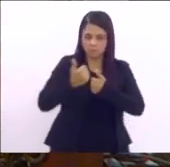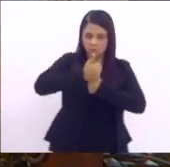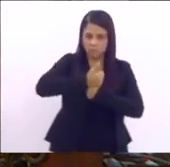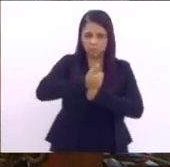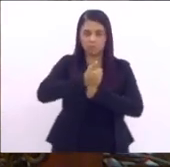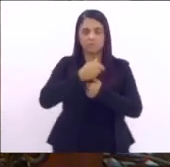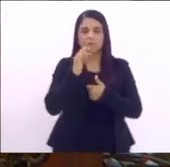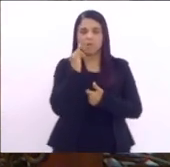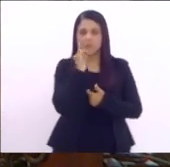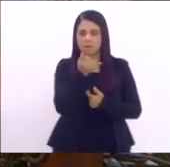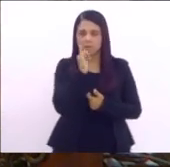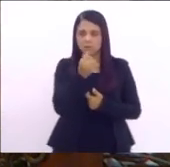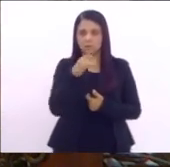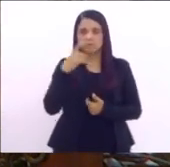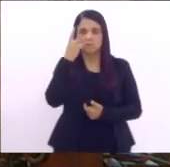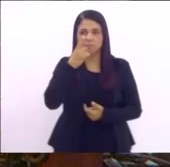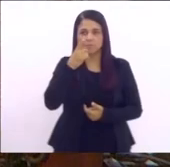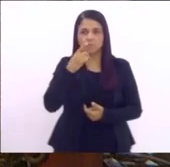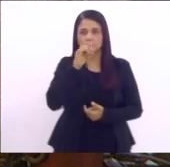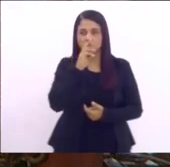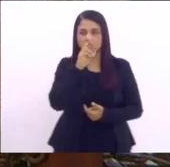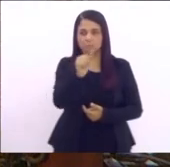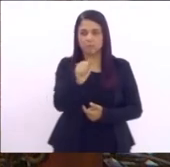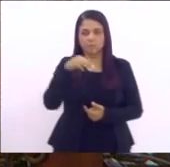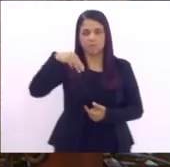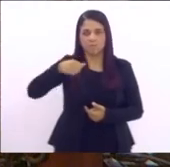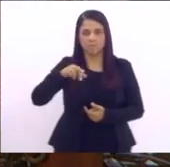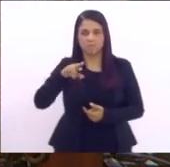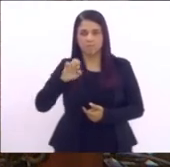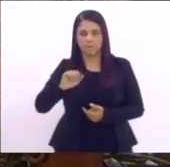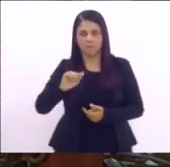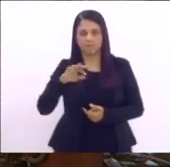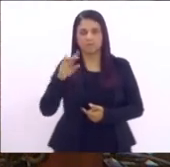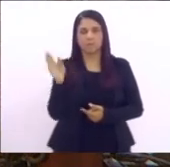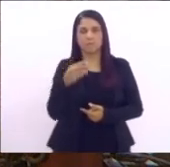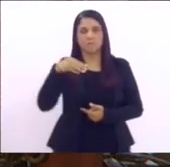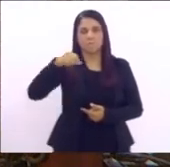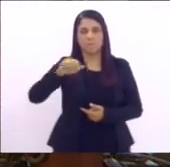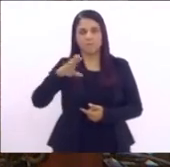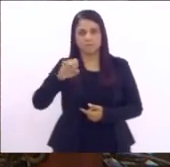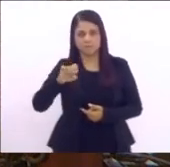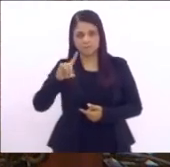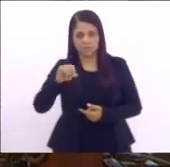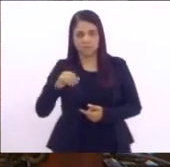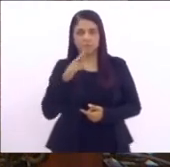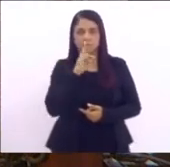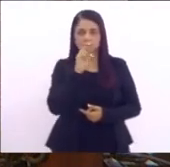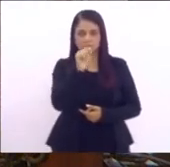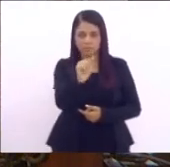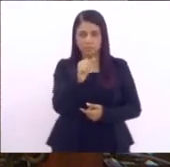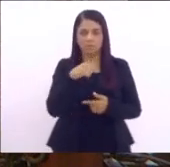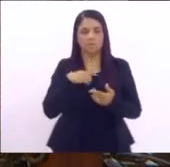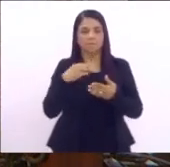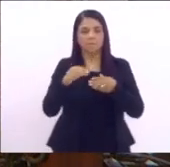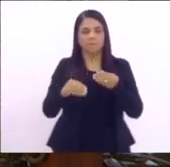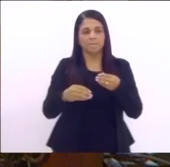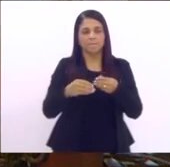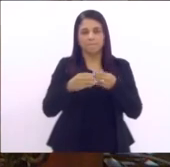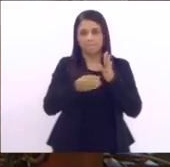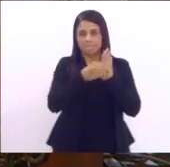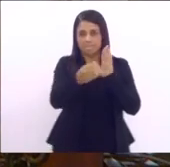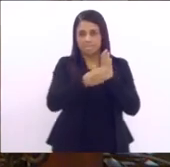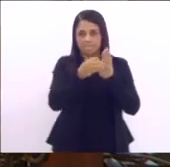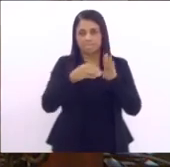deputado Rodrigo Amorim, Marta Rocha, Carlos Macedo, Rodrigo Amorim. Pendentes pareceres das comissões de assuntos municipais, desenvolvimento